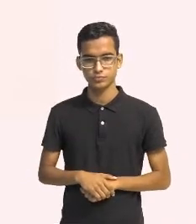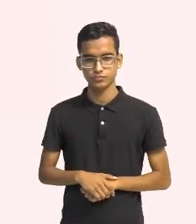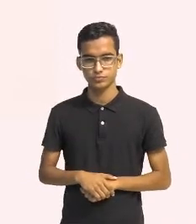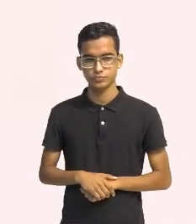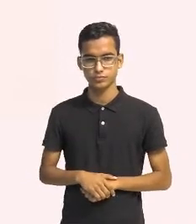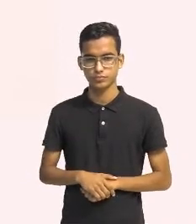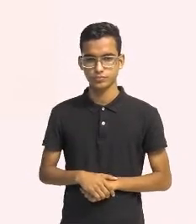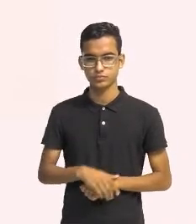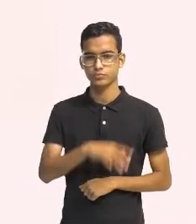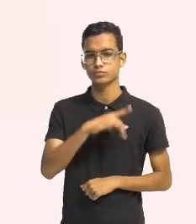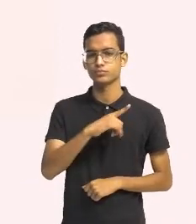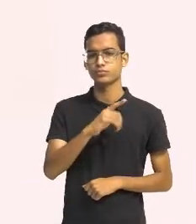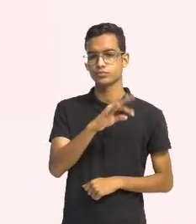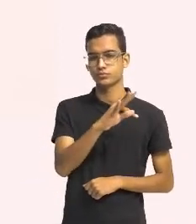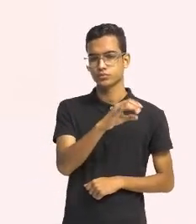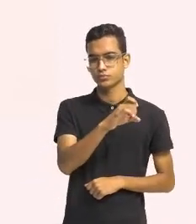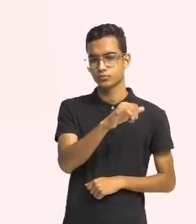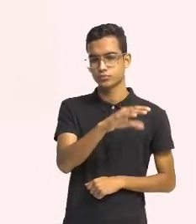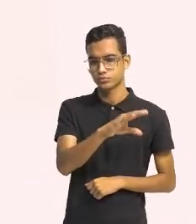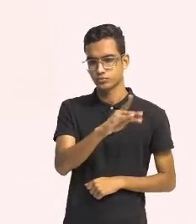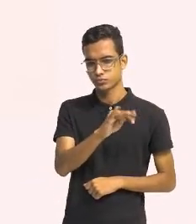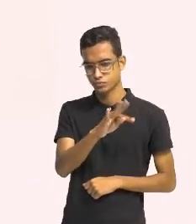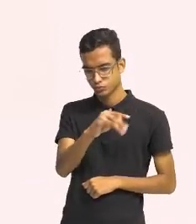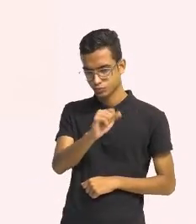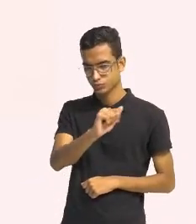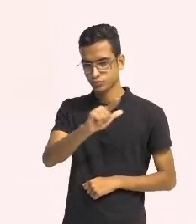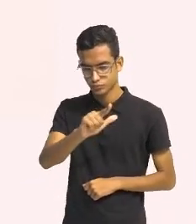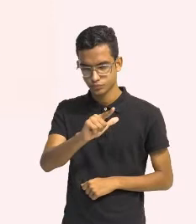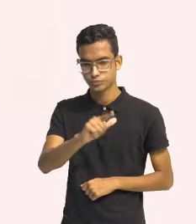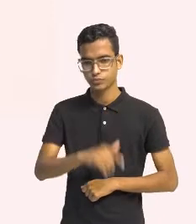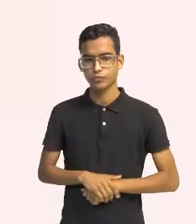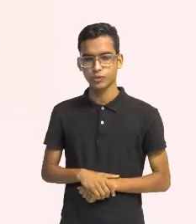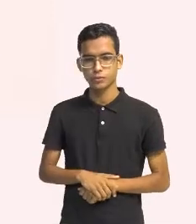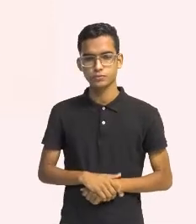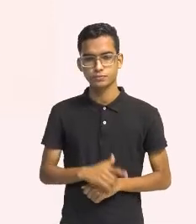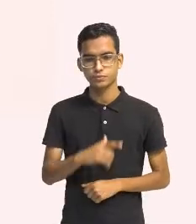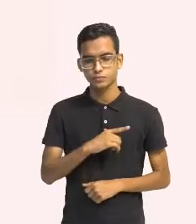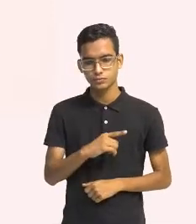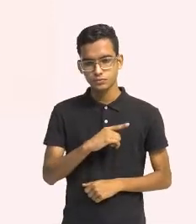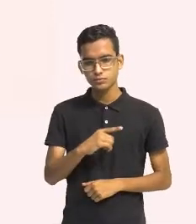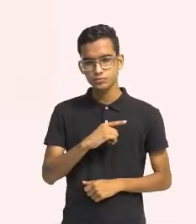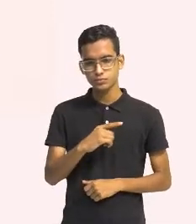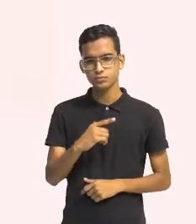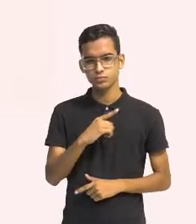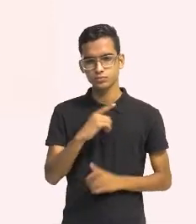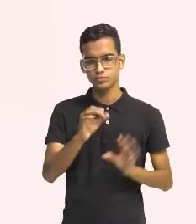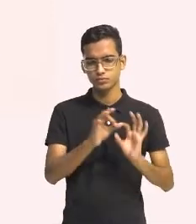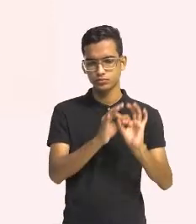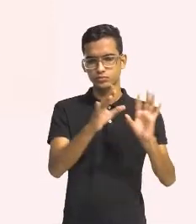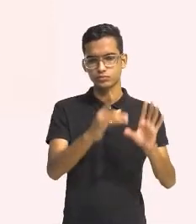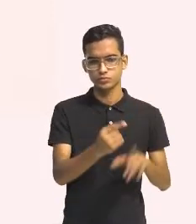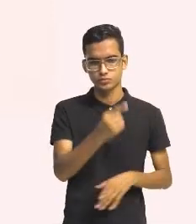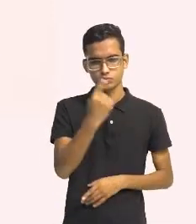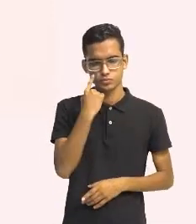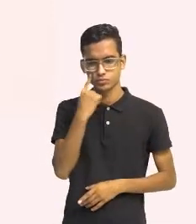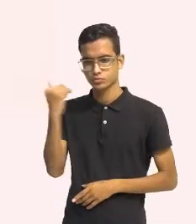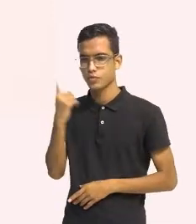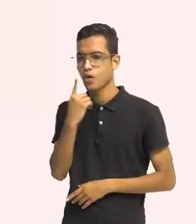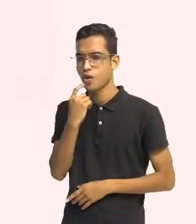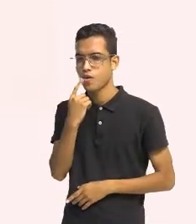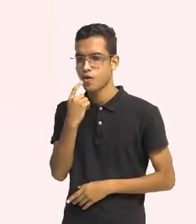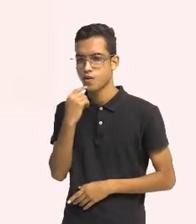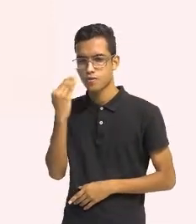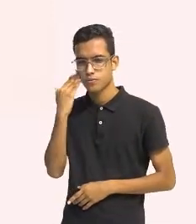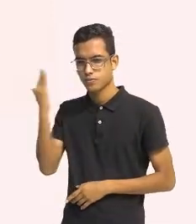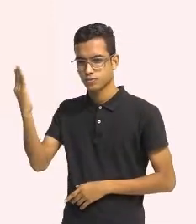o terquibutil ou tercibutil, também com a valência livre aqui nesse carbono, tá? Que é